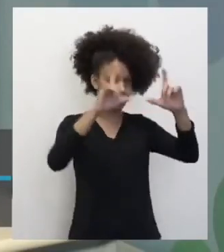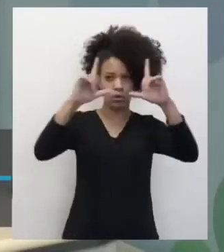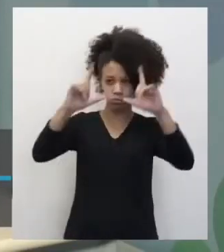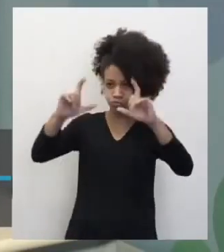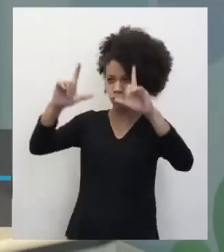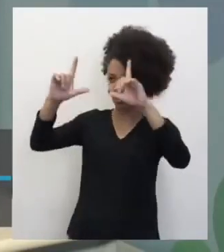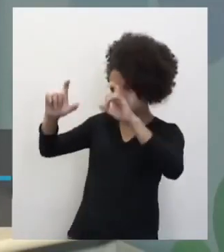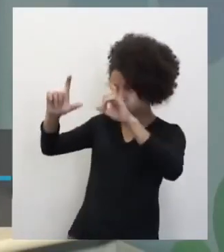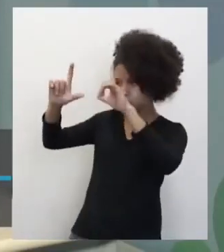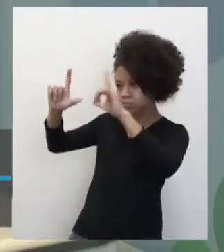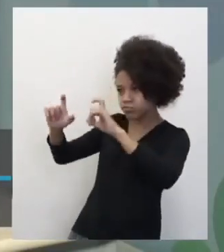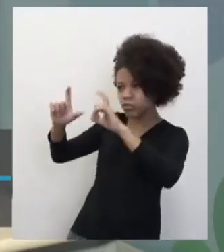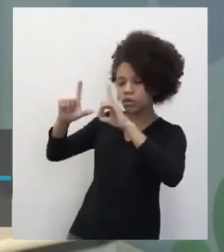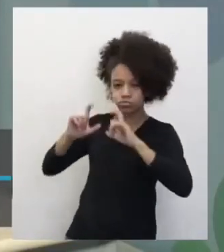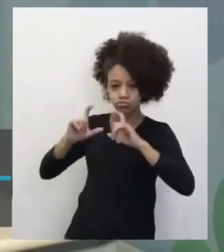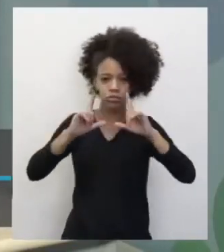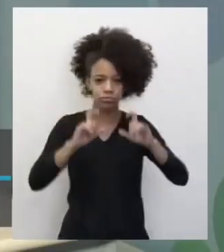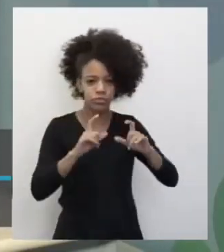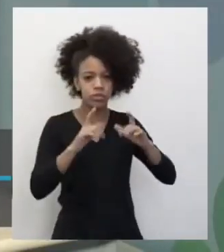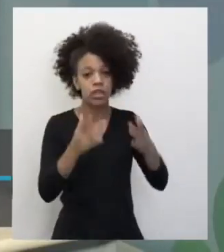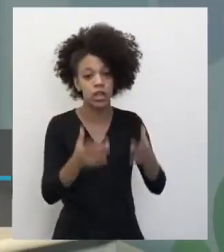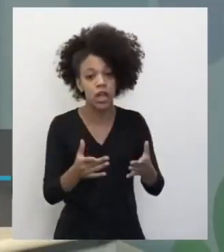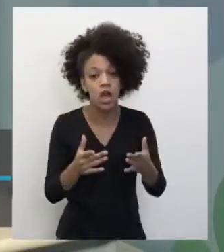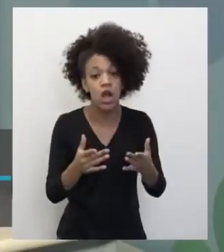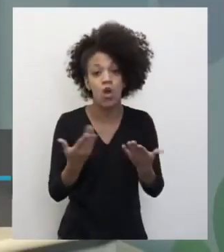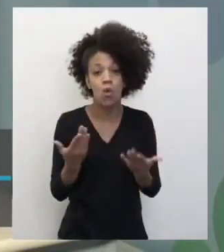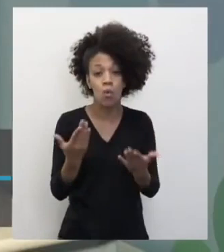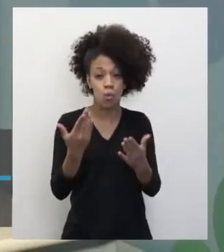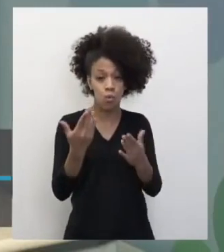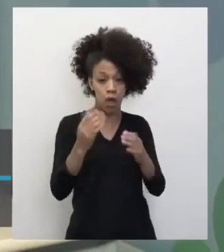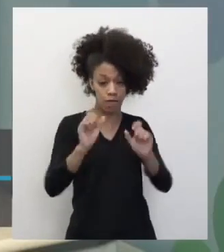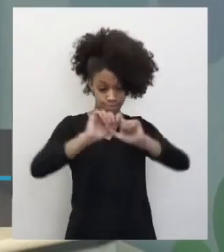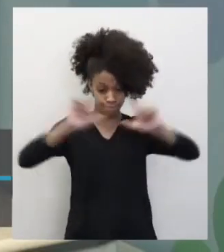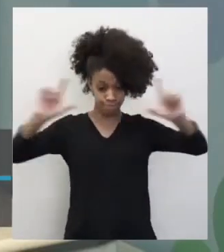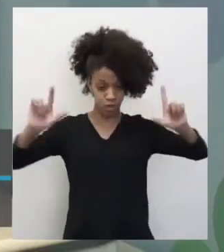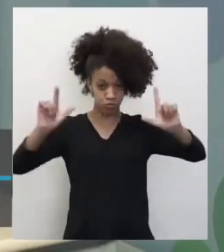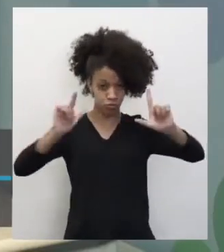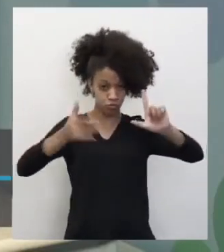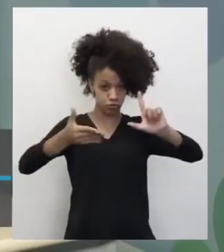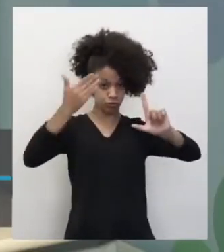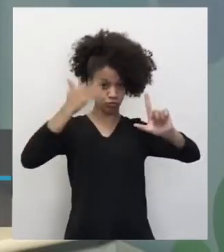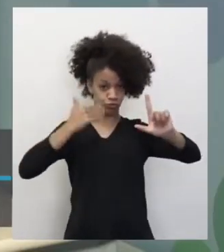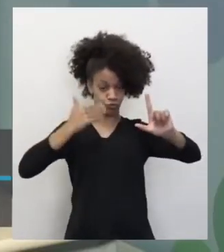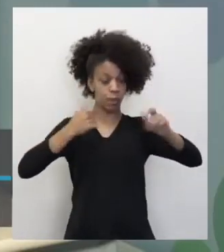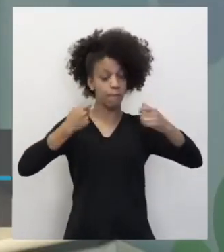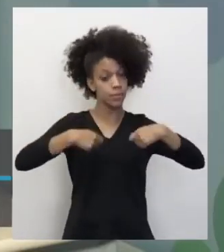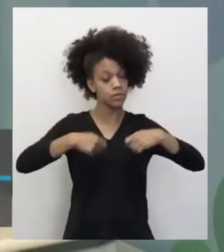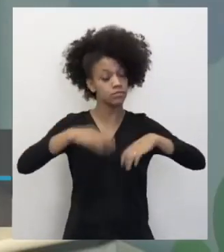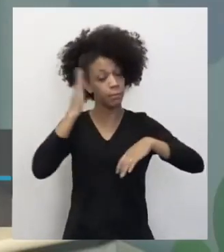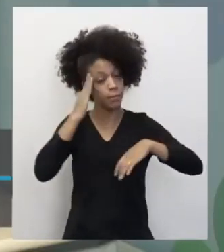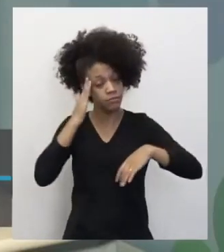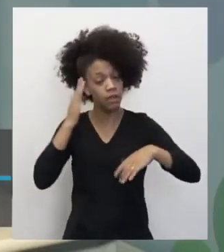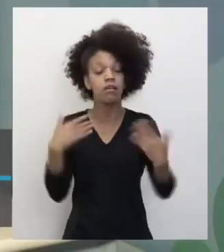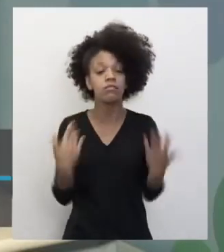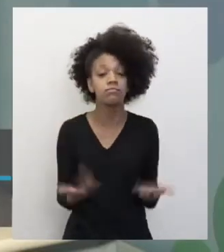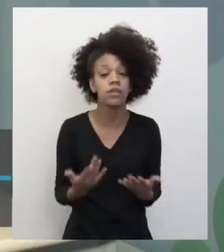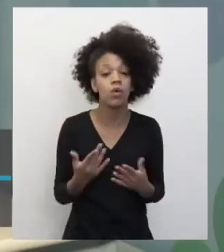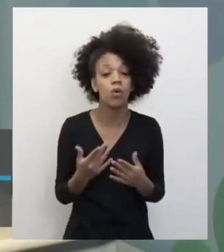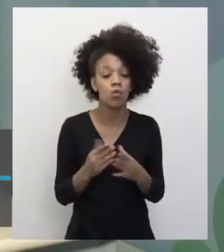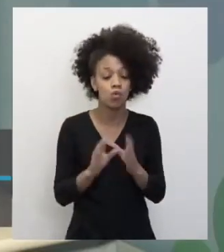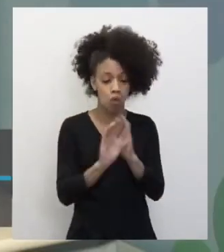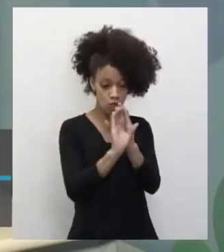jogador compondo com aquela faixa que está de fundo. Então a gente tem que pensar na pessoa que está em foco ali